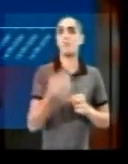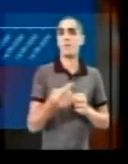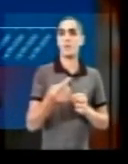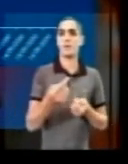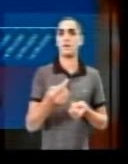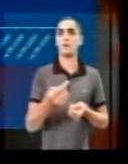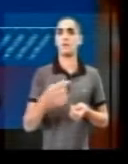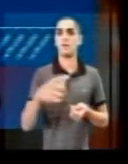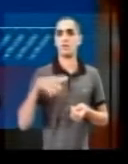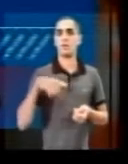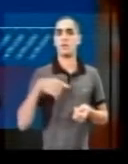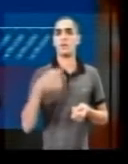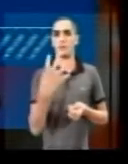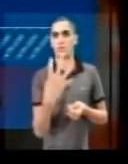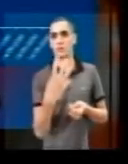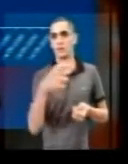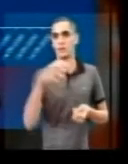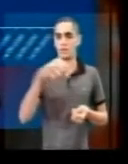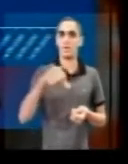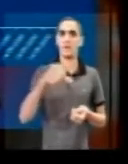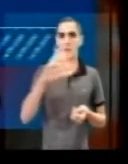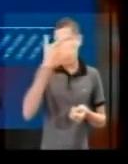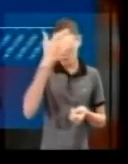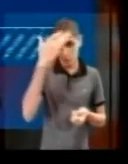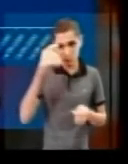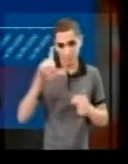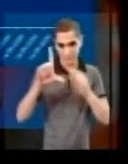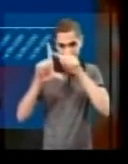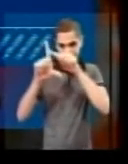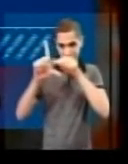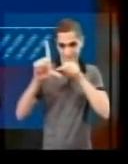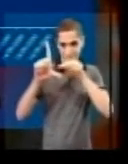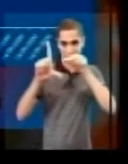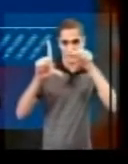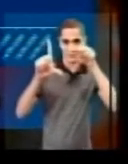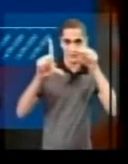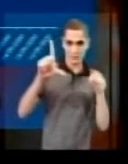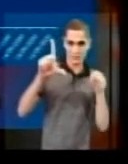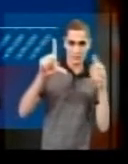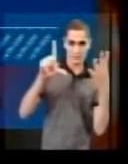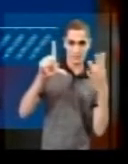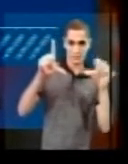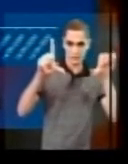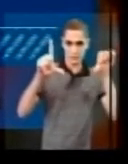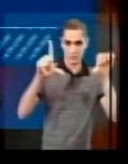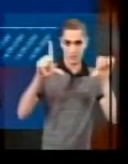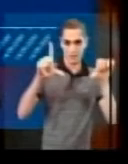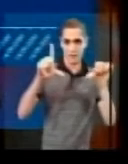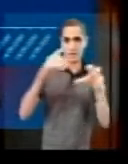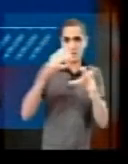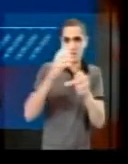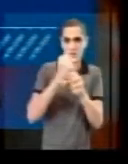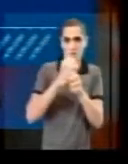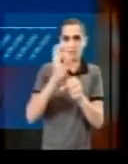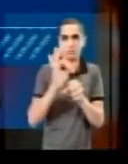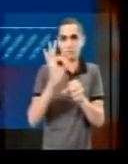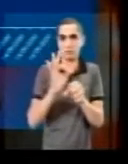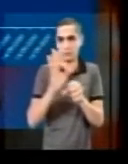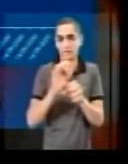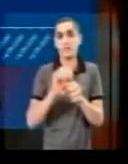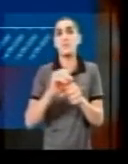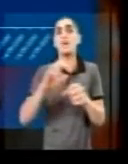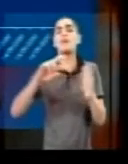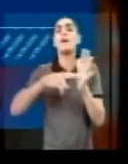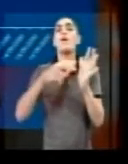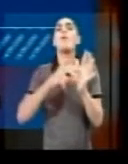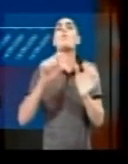tivemos 49 como média móvel. Ou seja, a própria